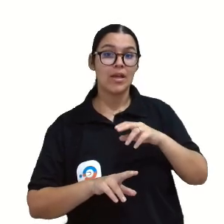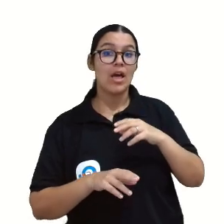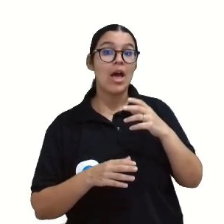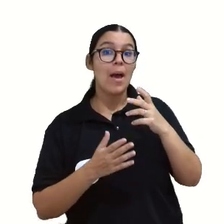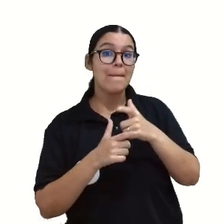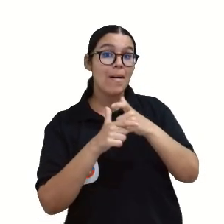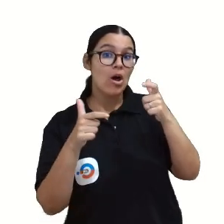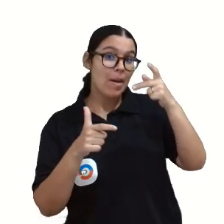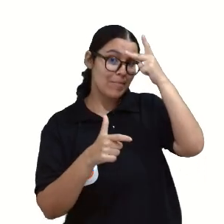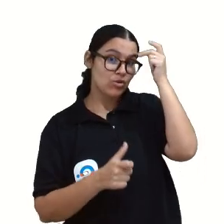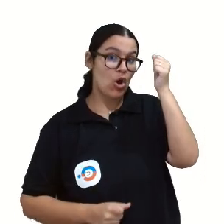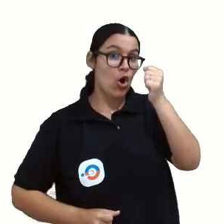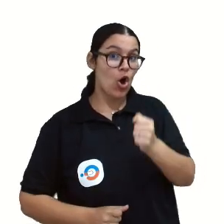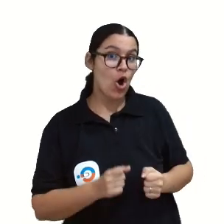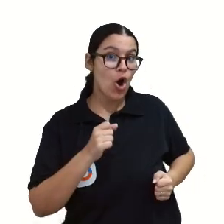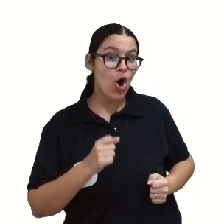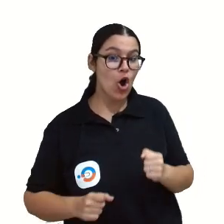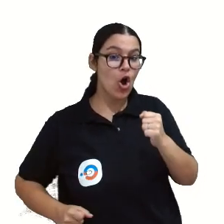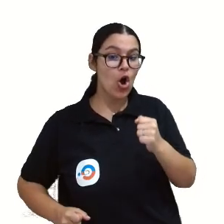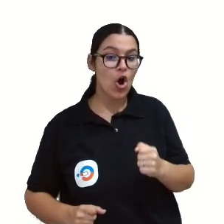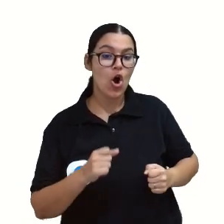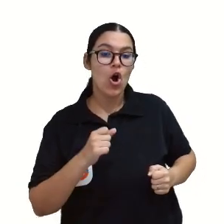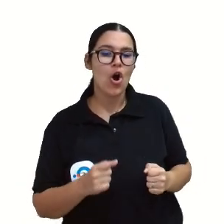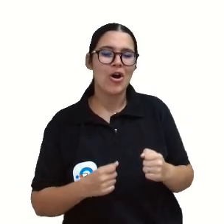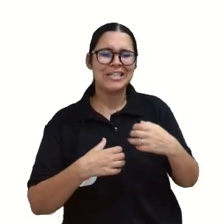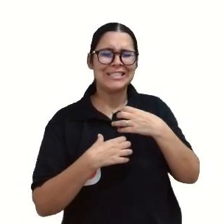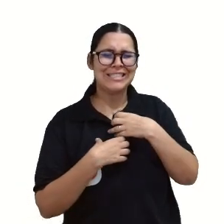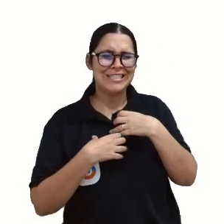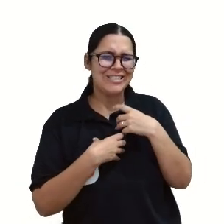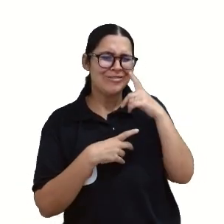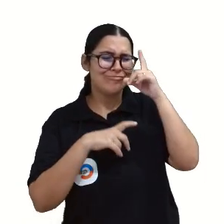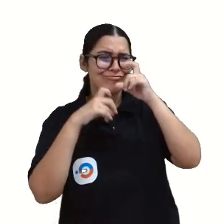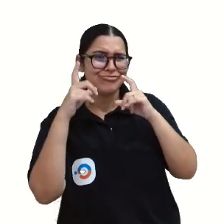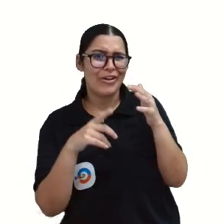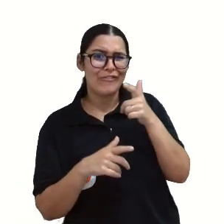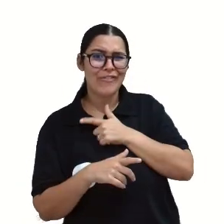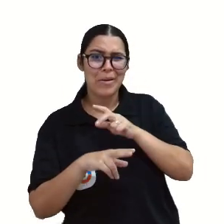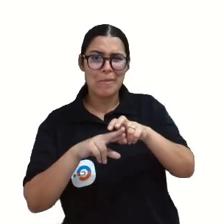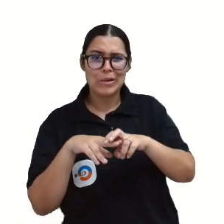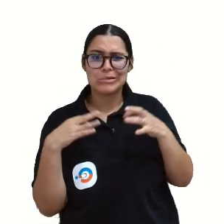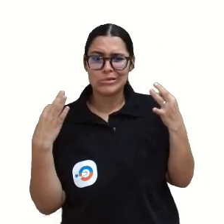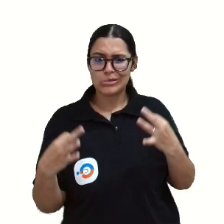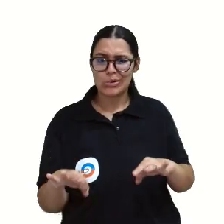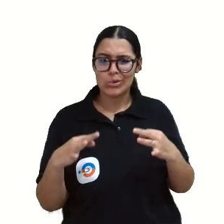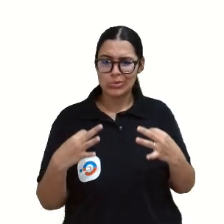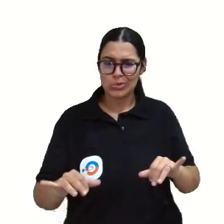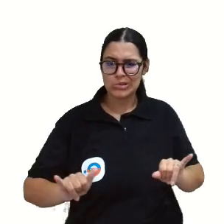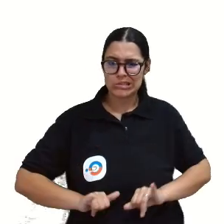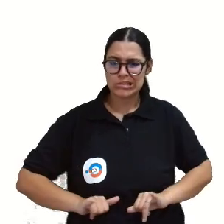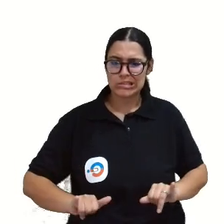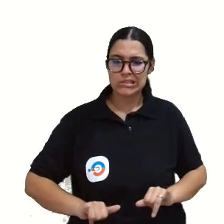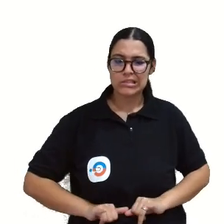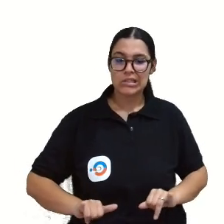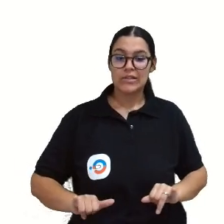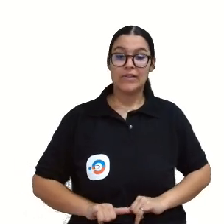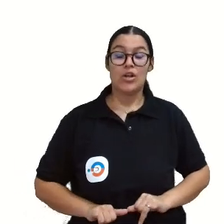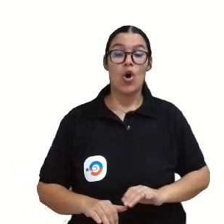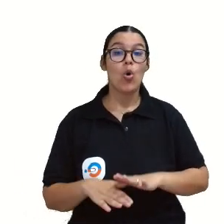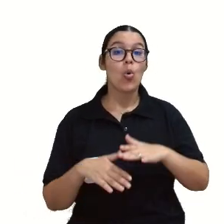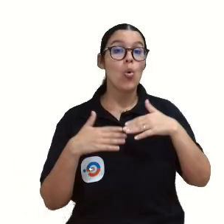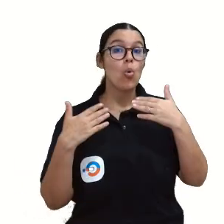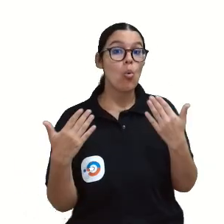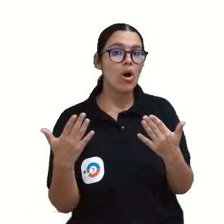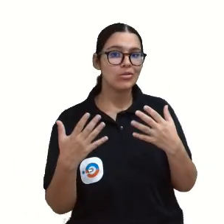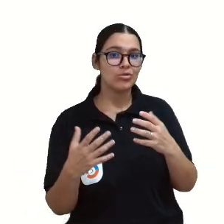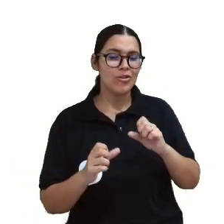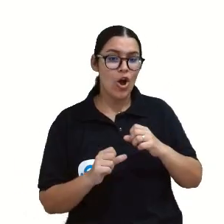por causa do incômodo que causa. Quando o esforço físico é maior do que a capacidade do coração de aspirar todo o retorno do